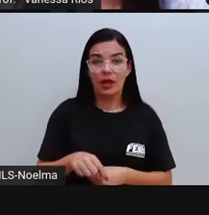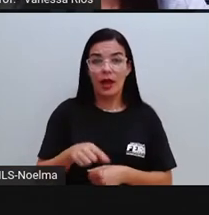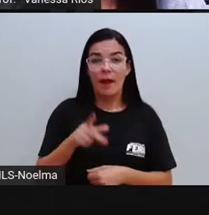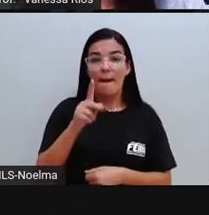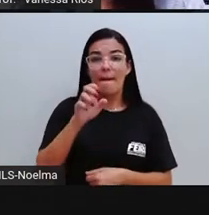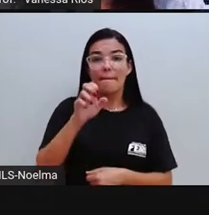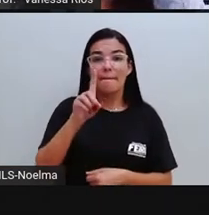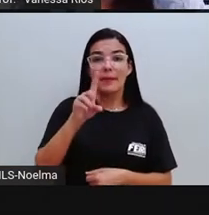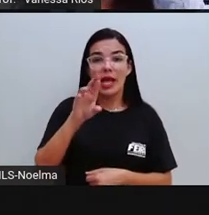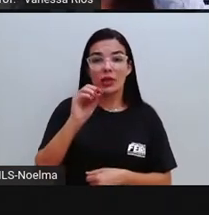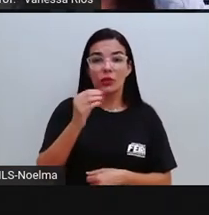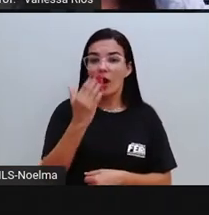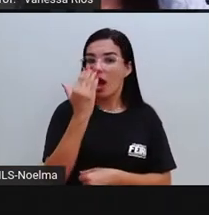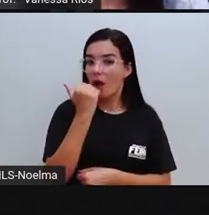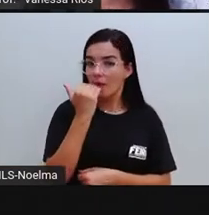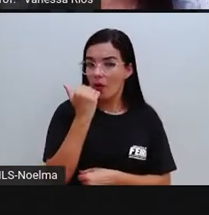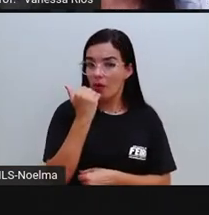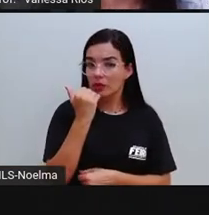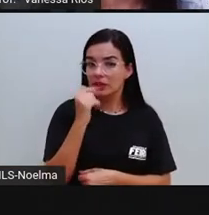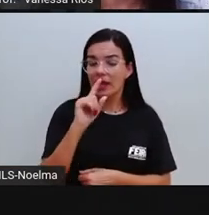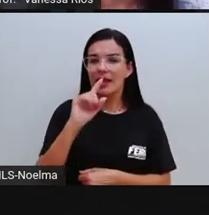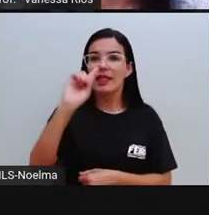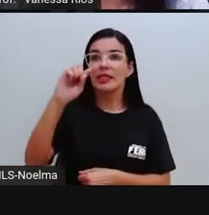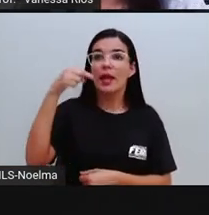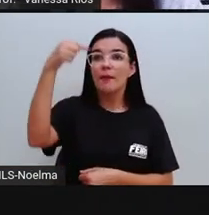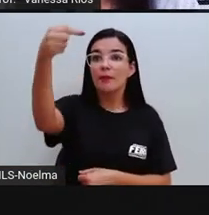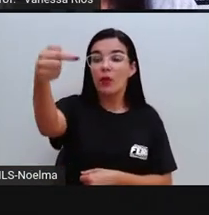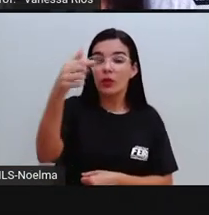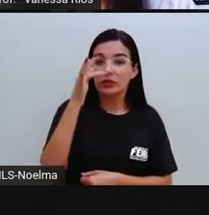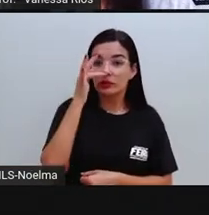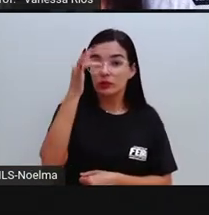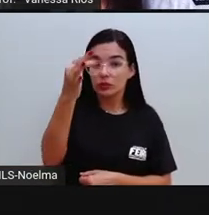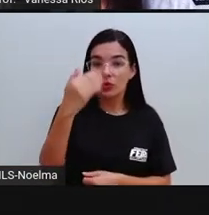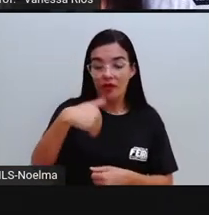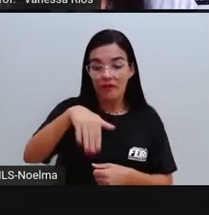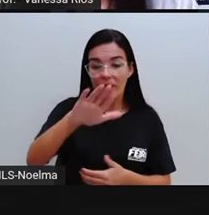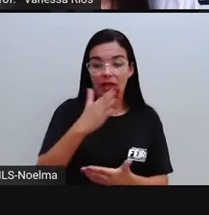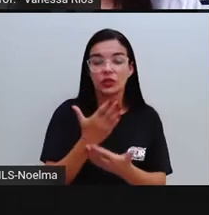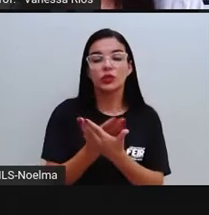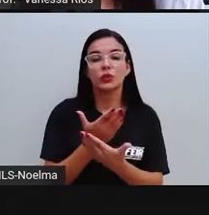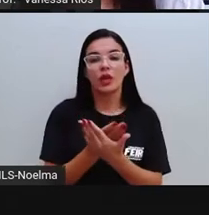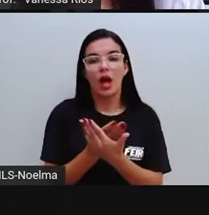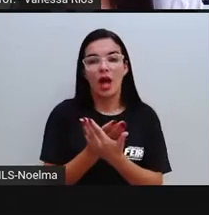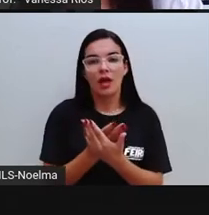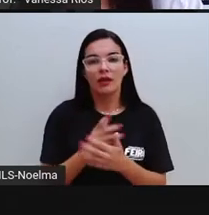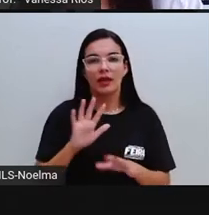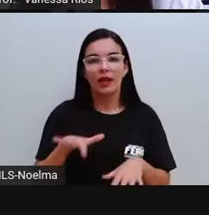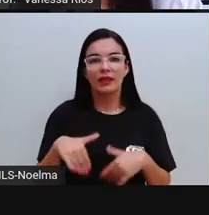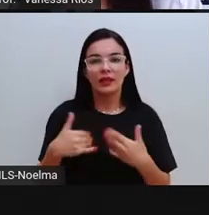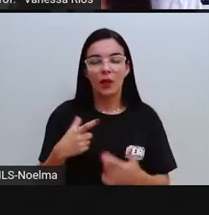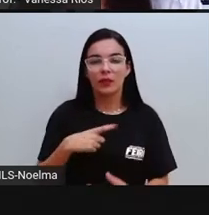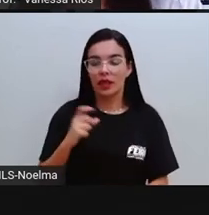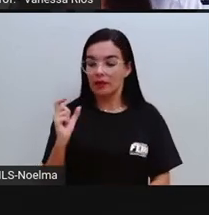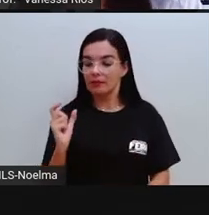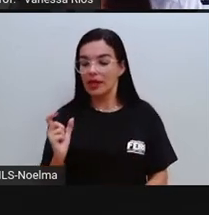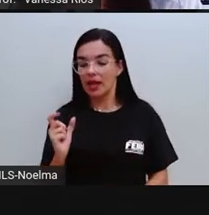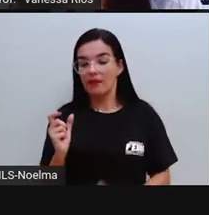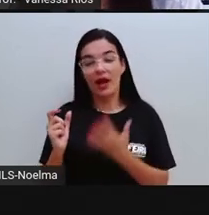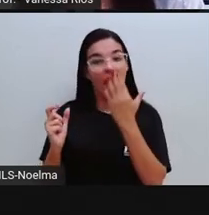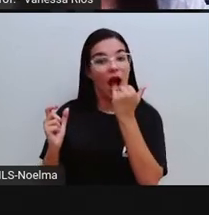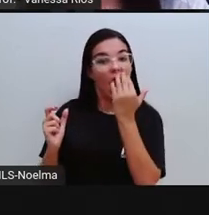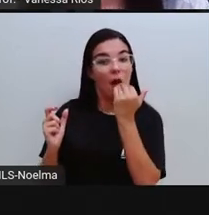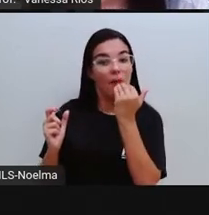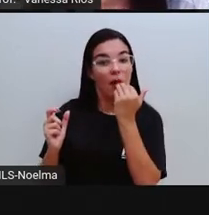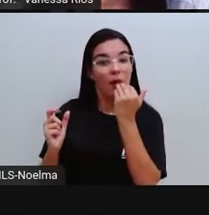Pedro almoça e mais tarde estudará. E a PRO destaca aí a palavra almoça